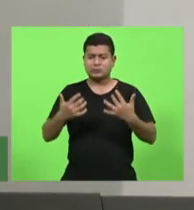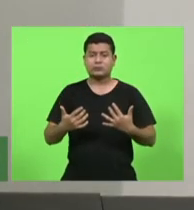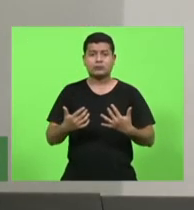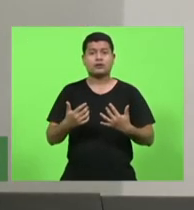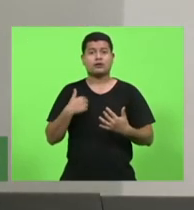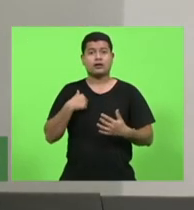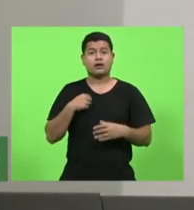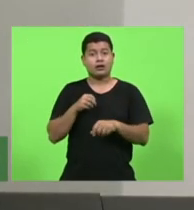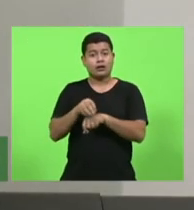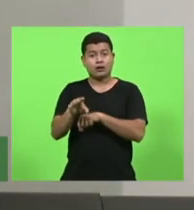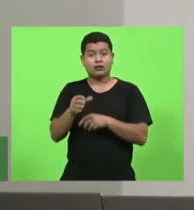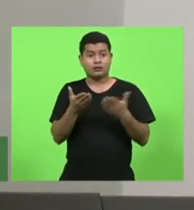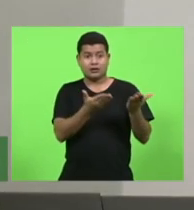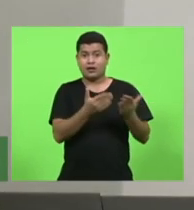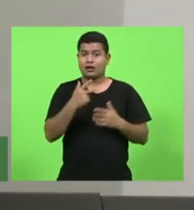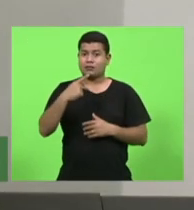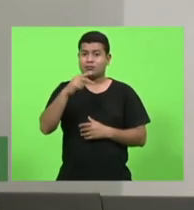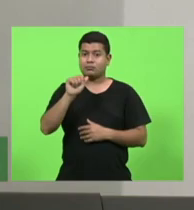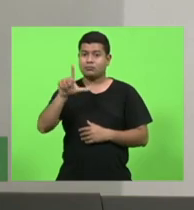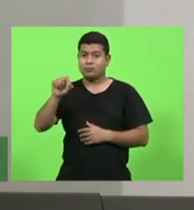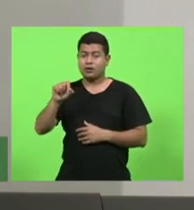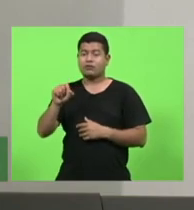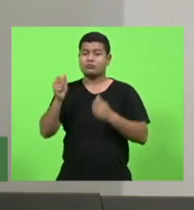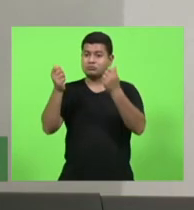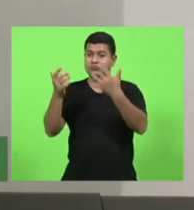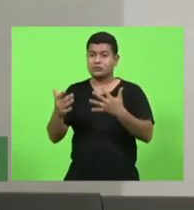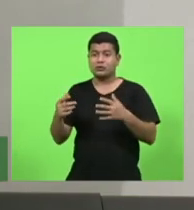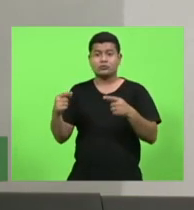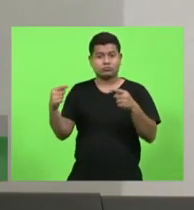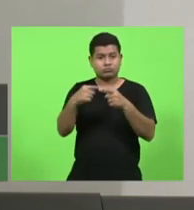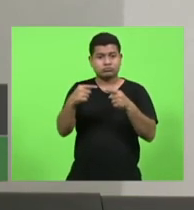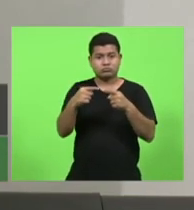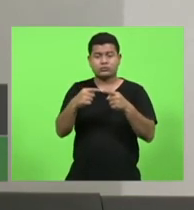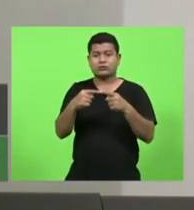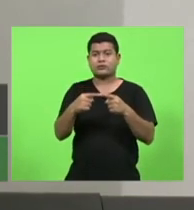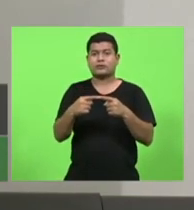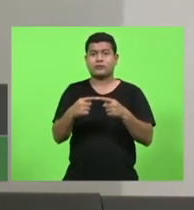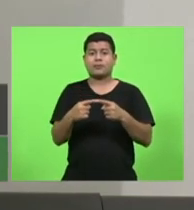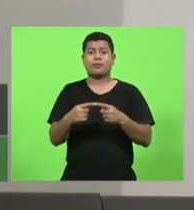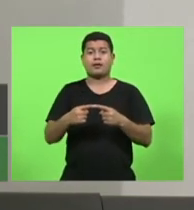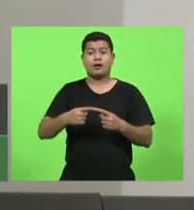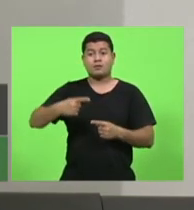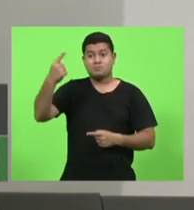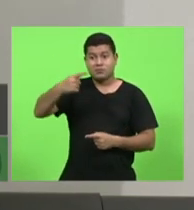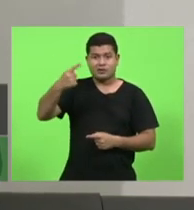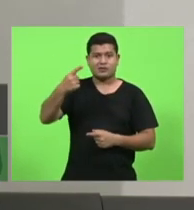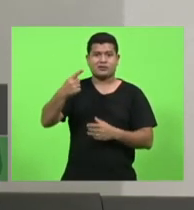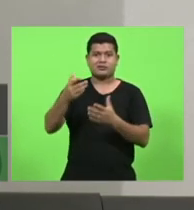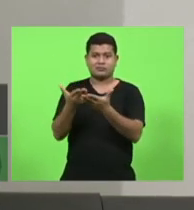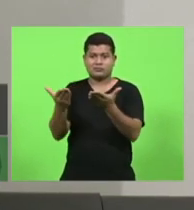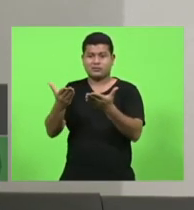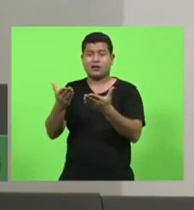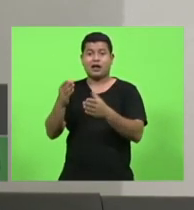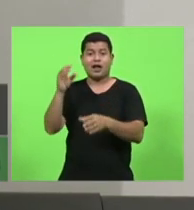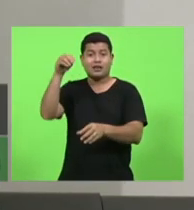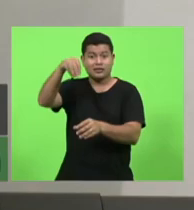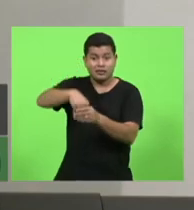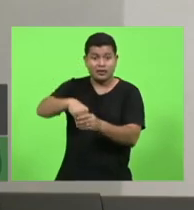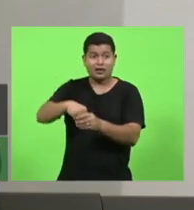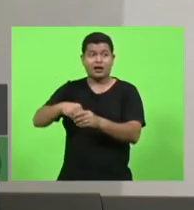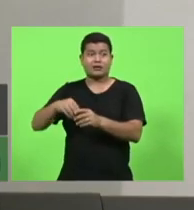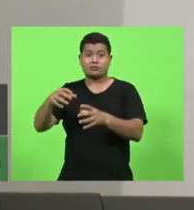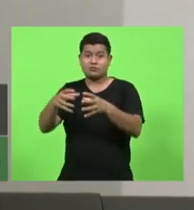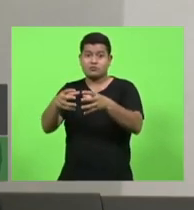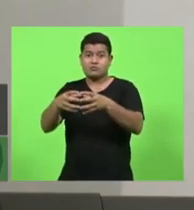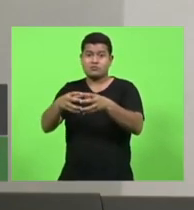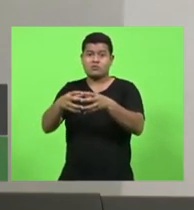sugerido aquilo que o Paulo Ferronato acabou de falar também, né, priorizar dentro da prioridade, né, de